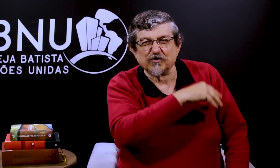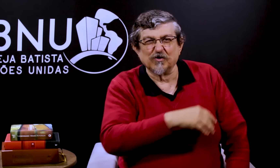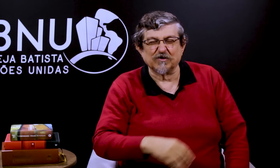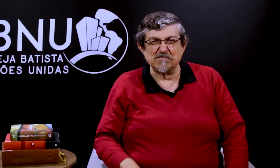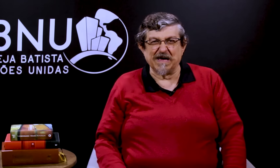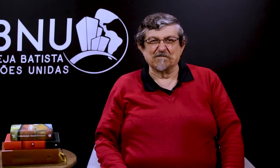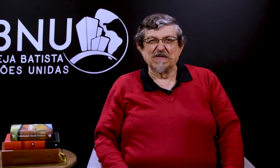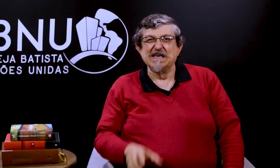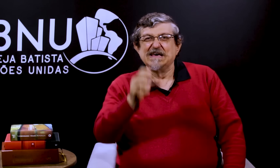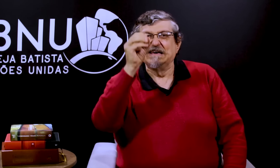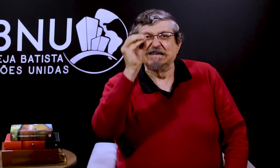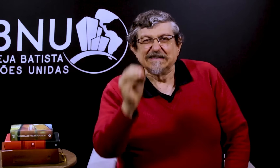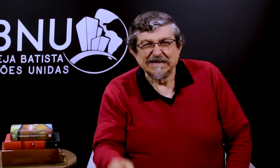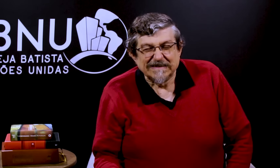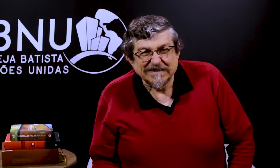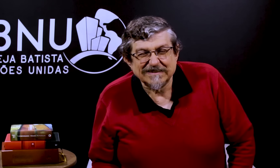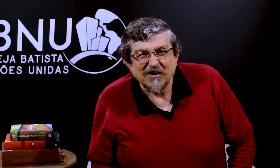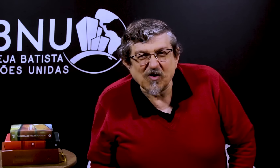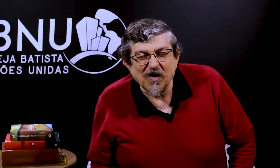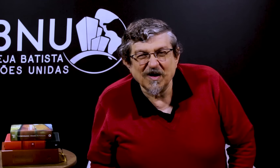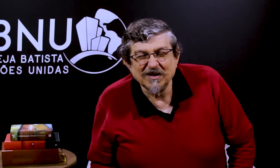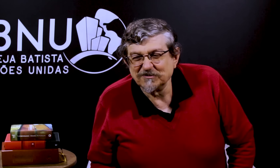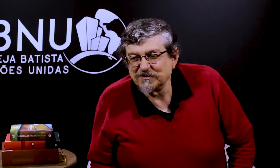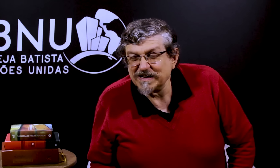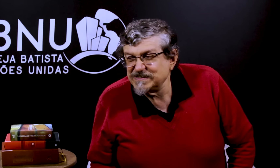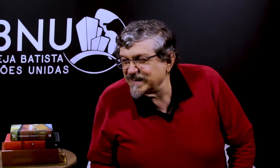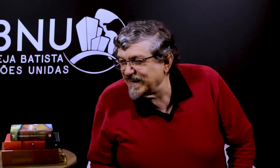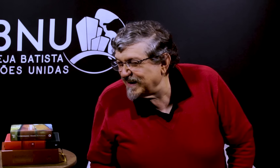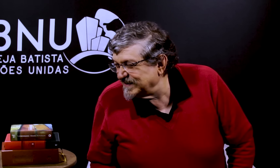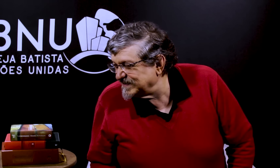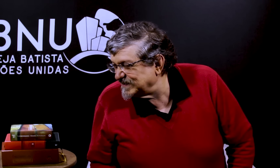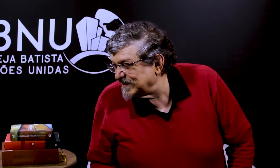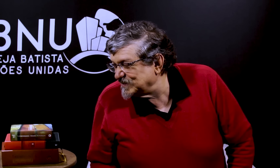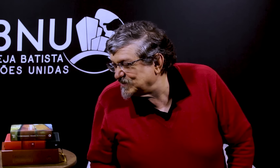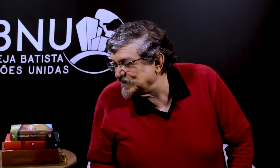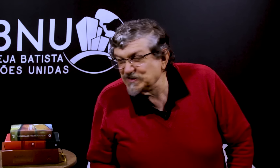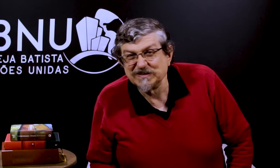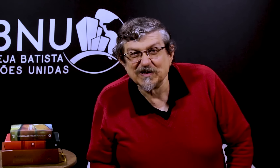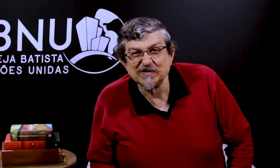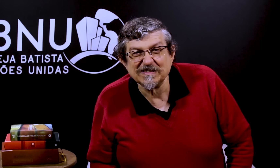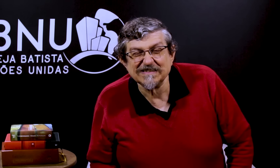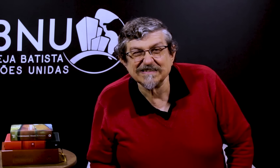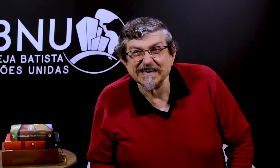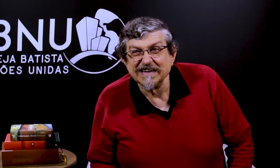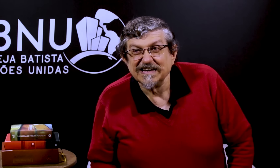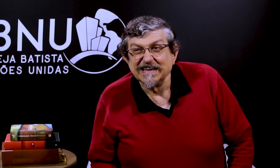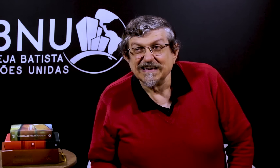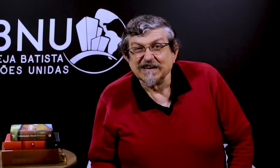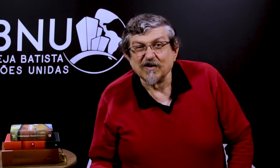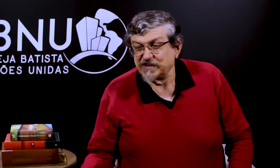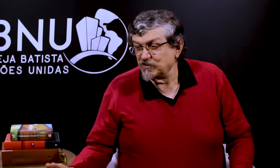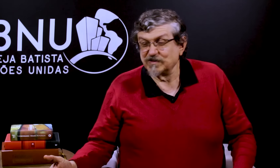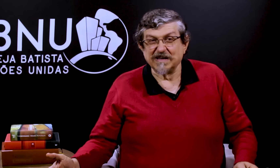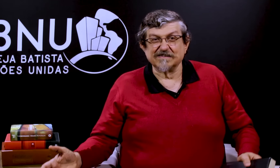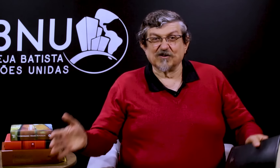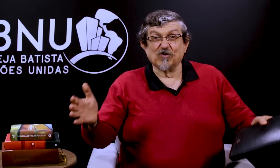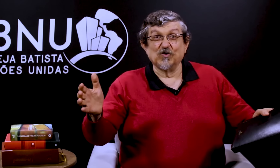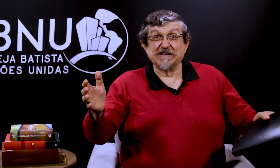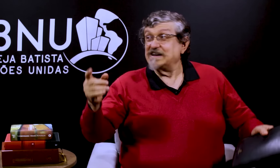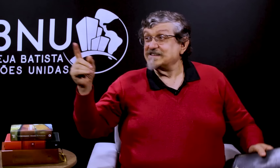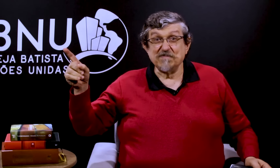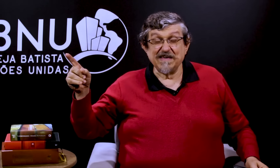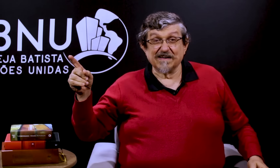o seu sono também. Jacó vai chegar diante de Deus e dizer, ó Senhor, eu tenho